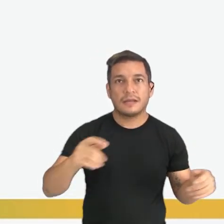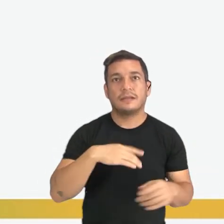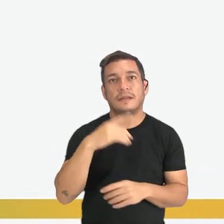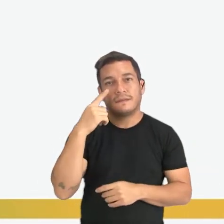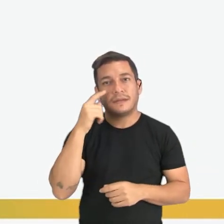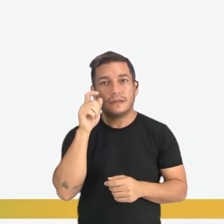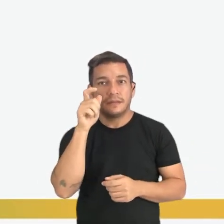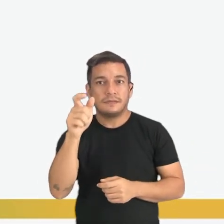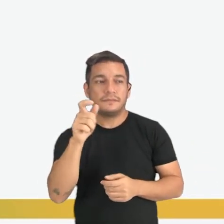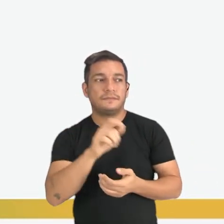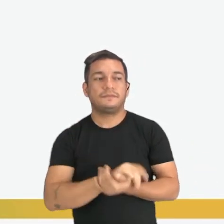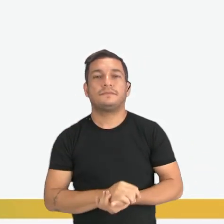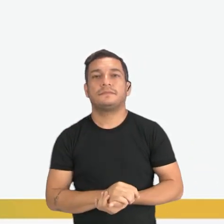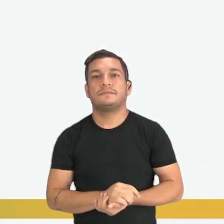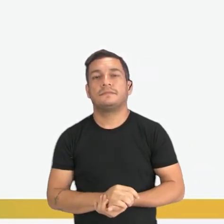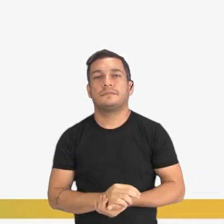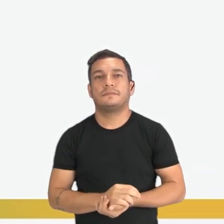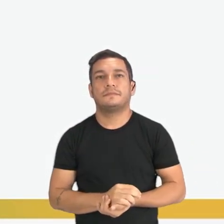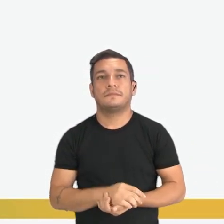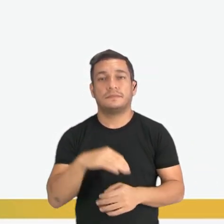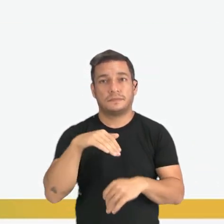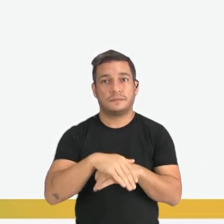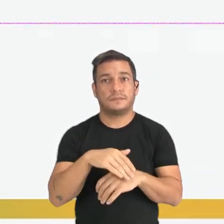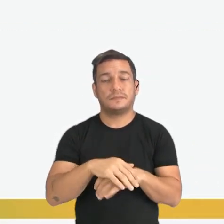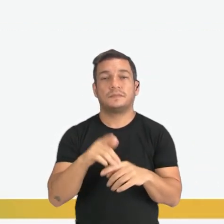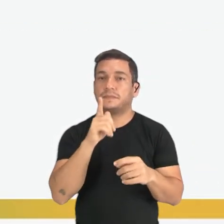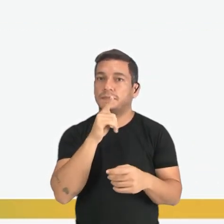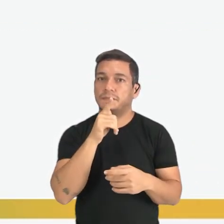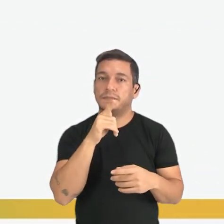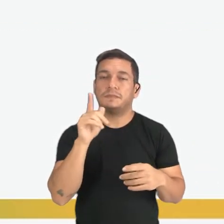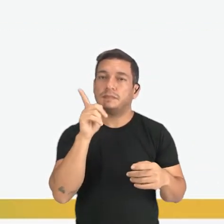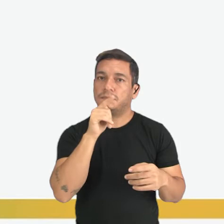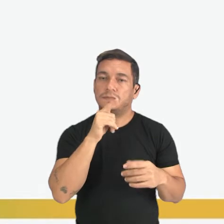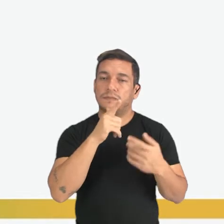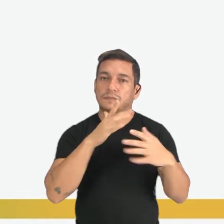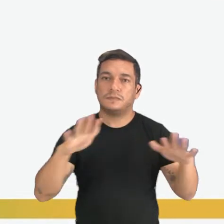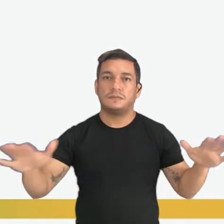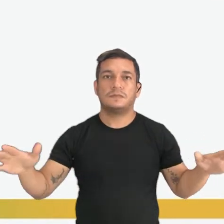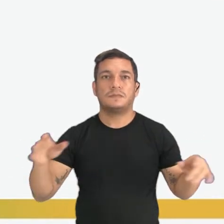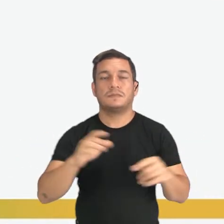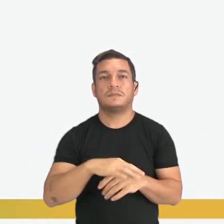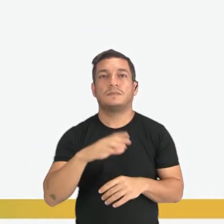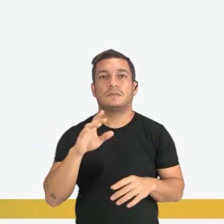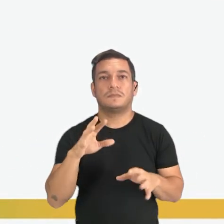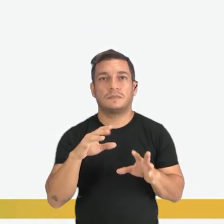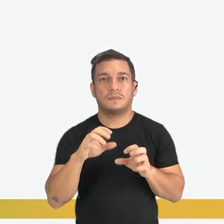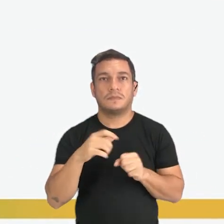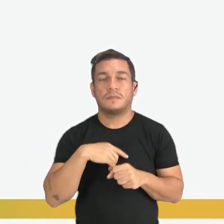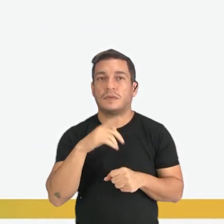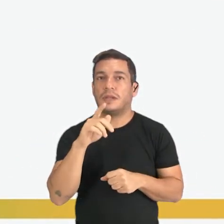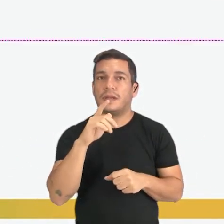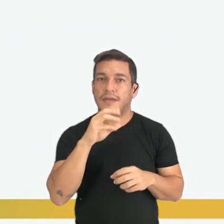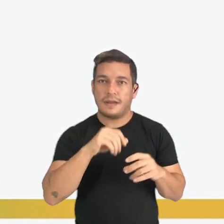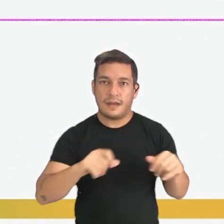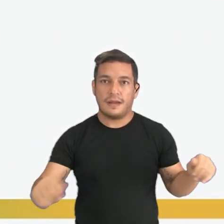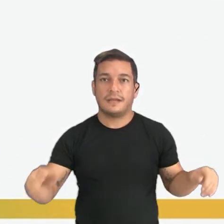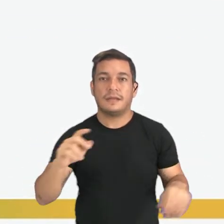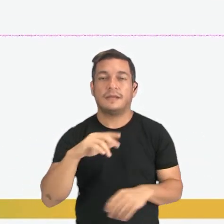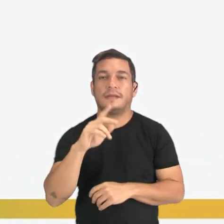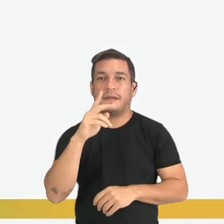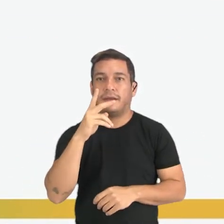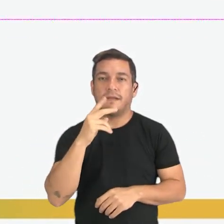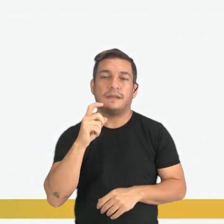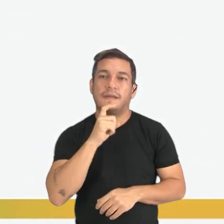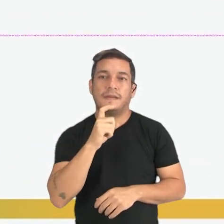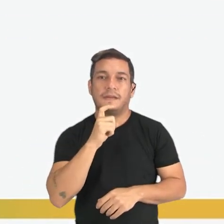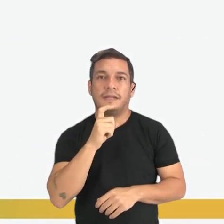interessante! À noite, a água do mar está morna ainda e a areia da praia está mais fria. Isso acontece porque a água do